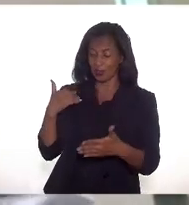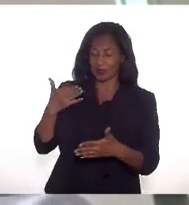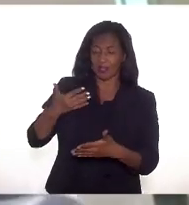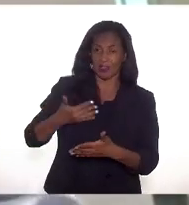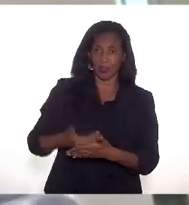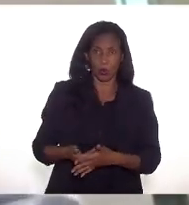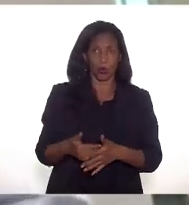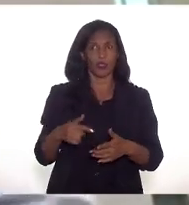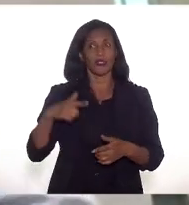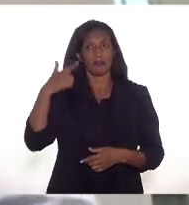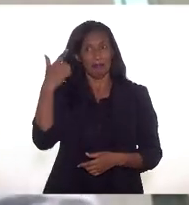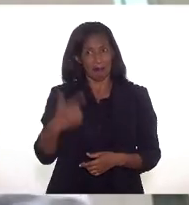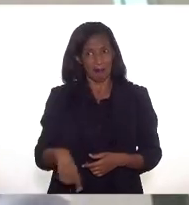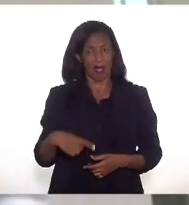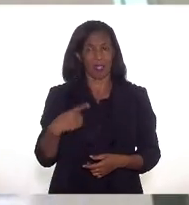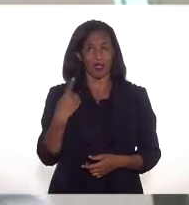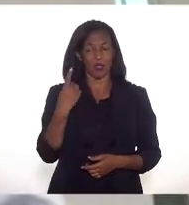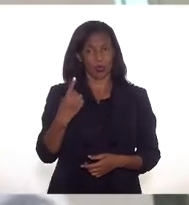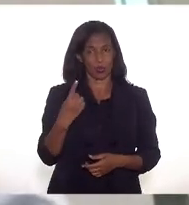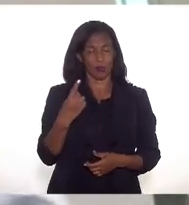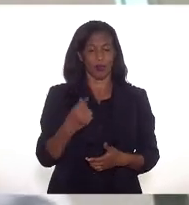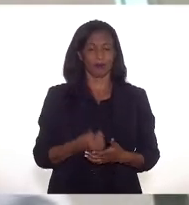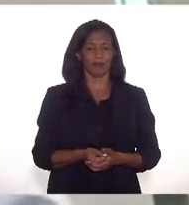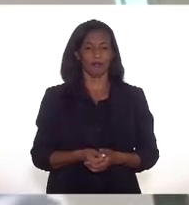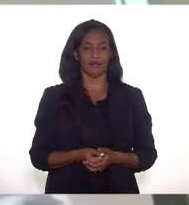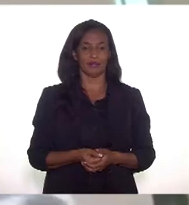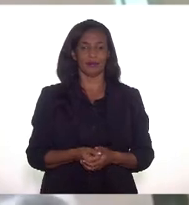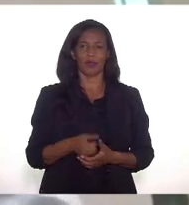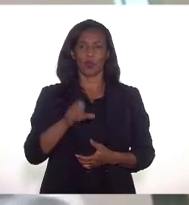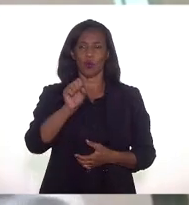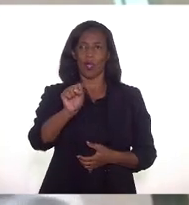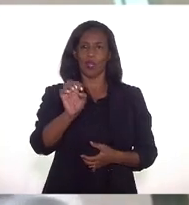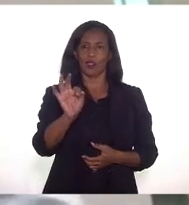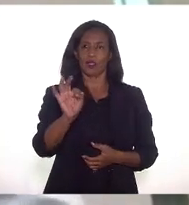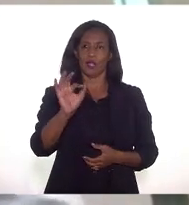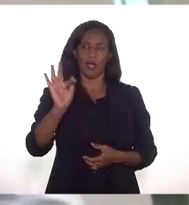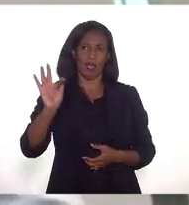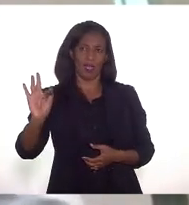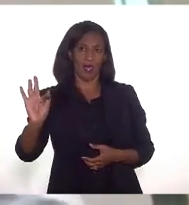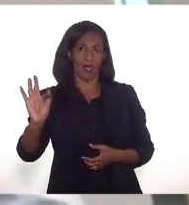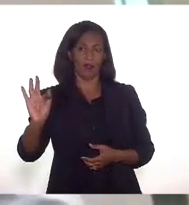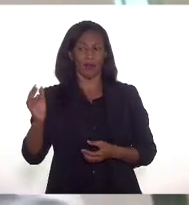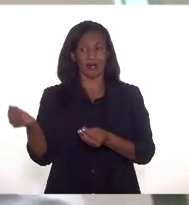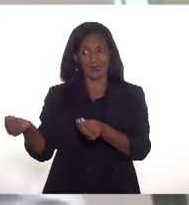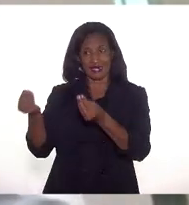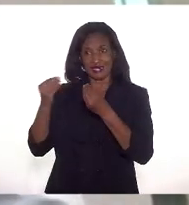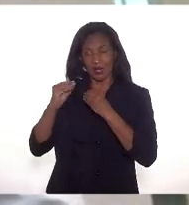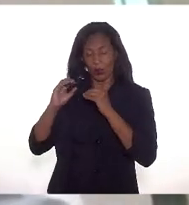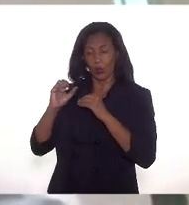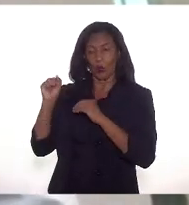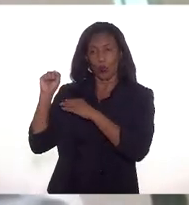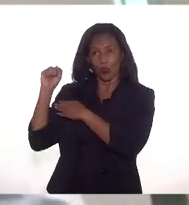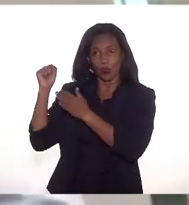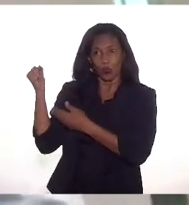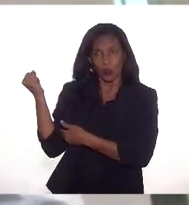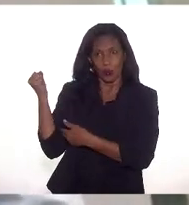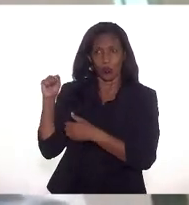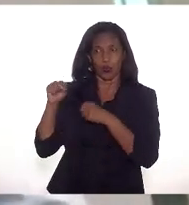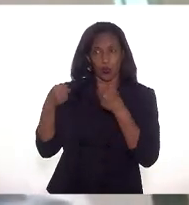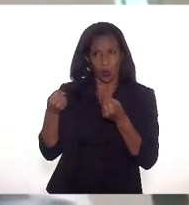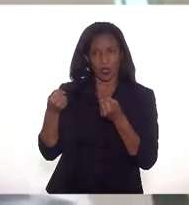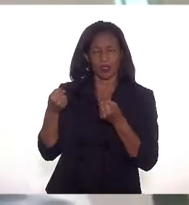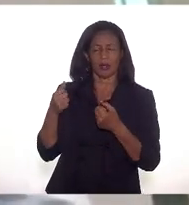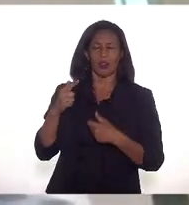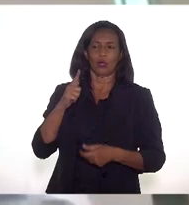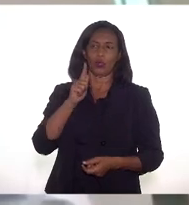com mais uma liminar no STF, que está, felizmente, nos dando fôlego, dada a omissão do governo